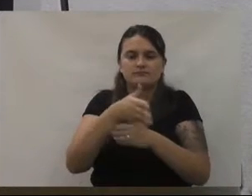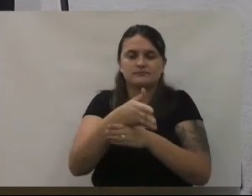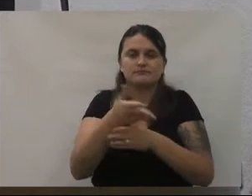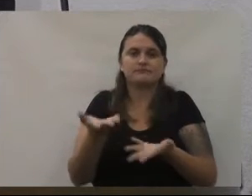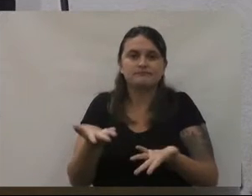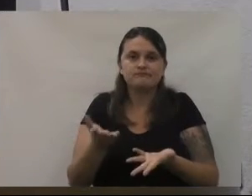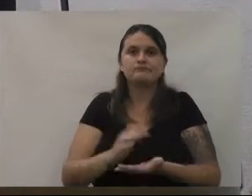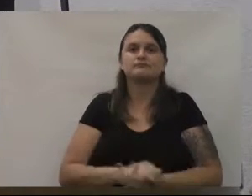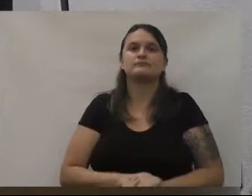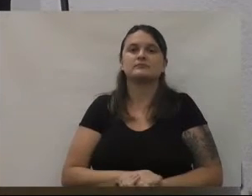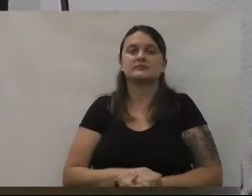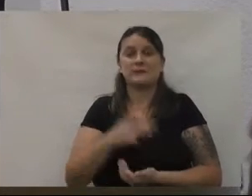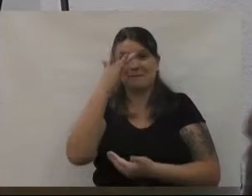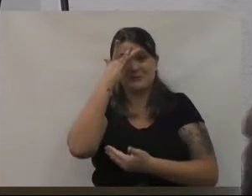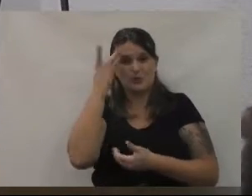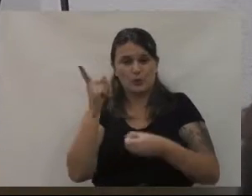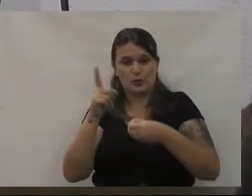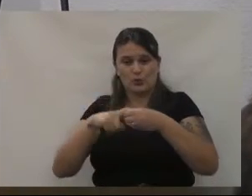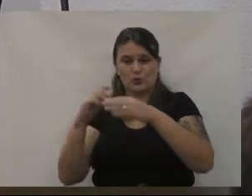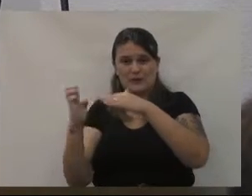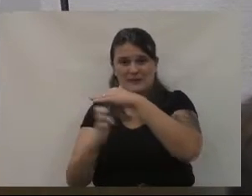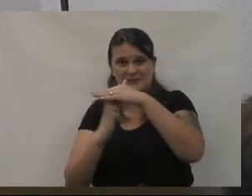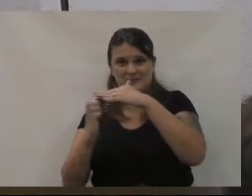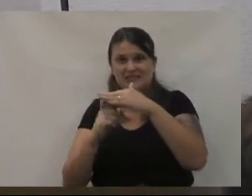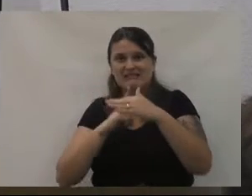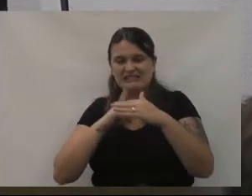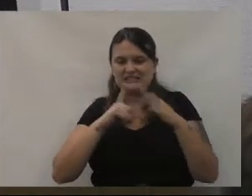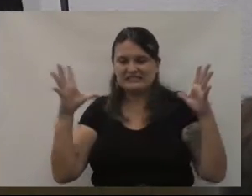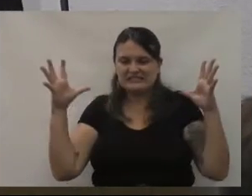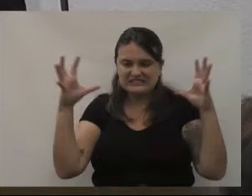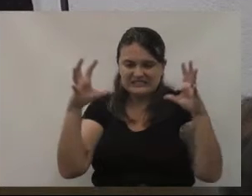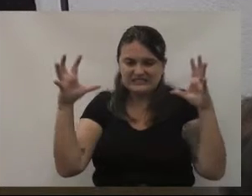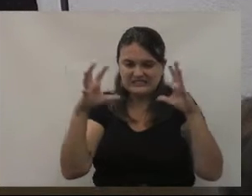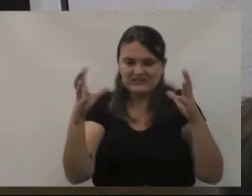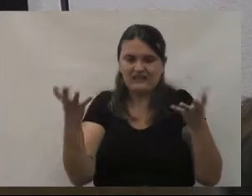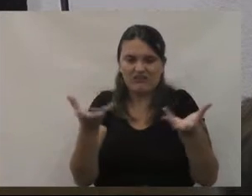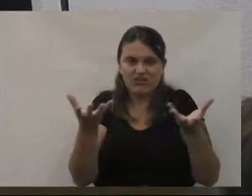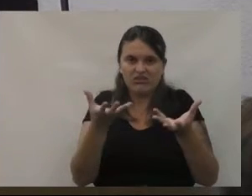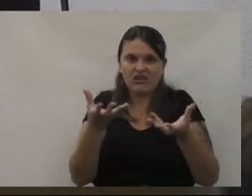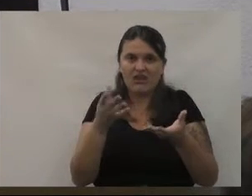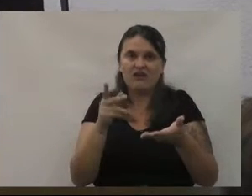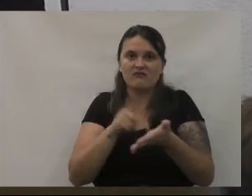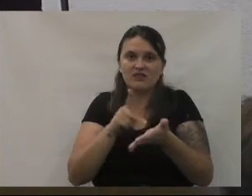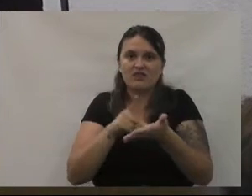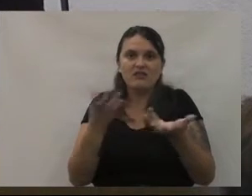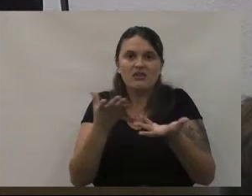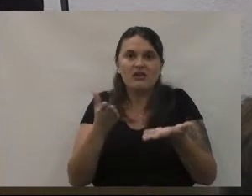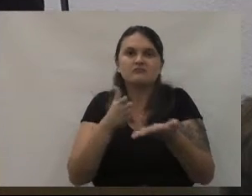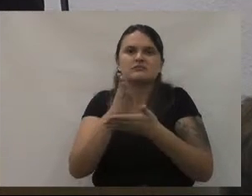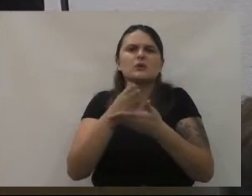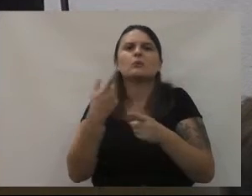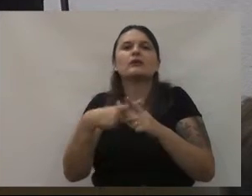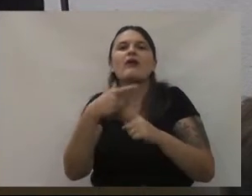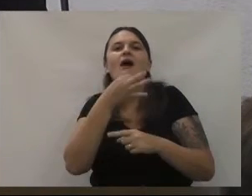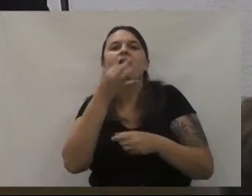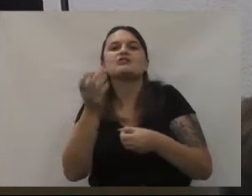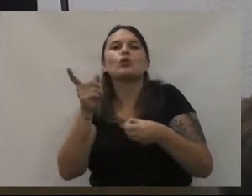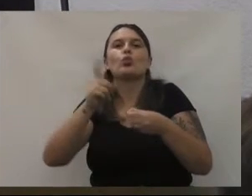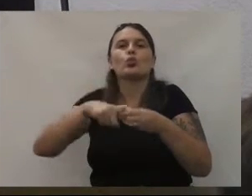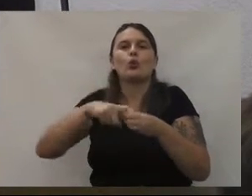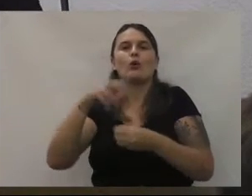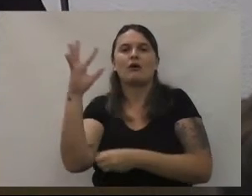Então, o empresário está fazendo a maior pressão para que passe isso aí. Porque vocês acham que o dono da